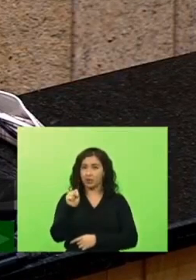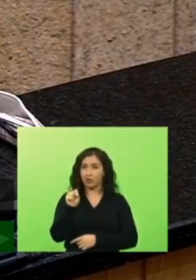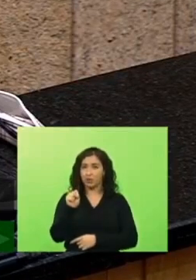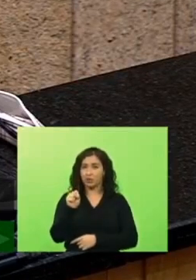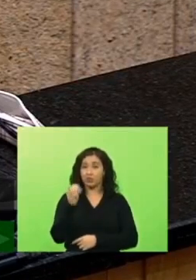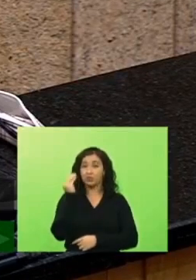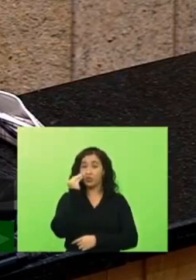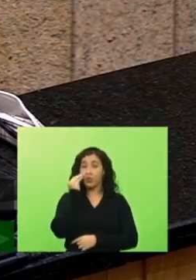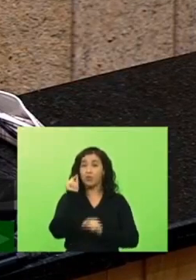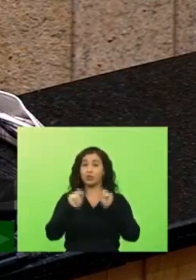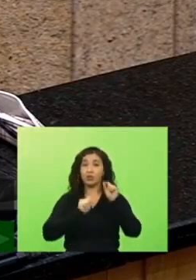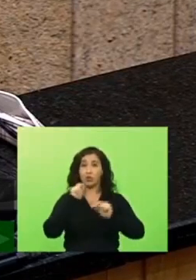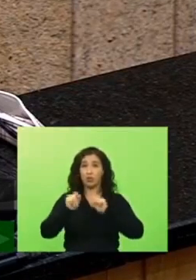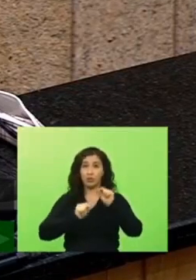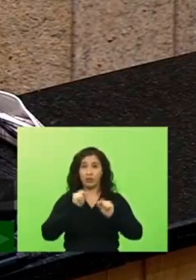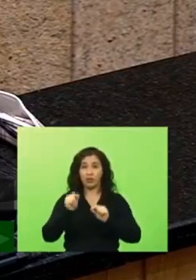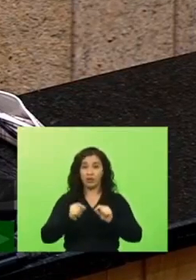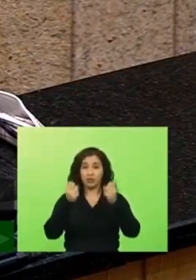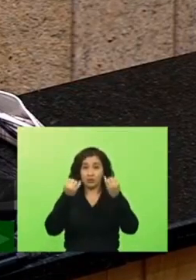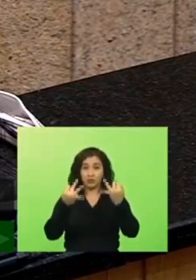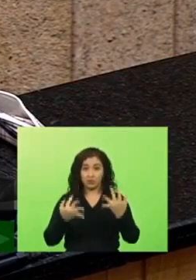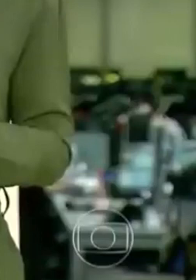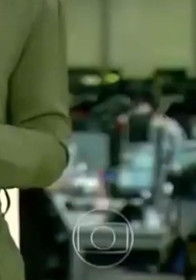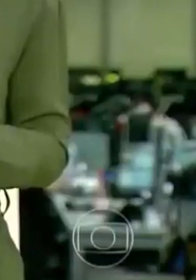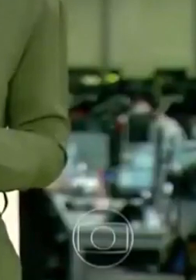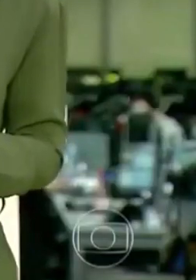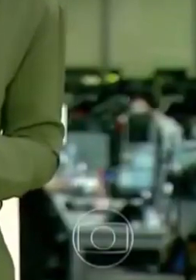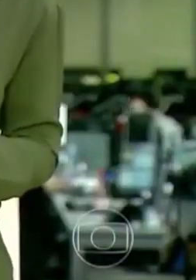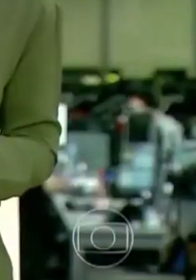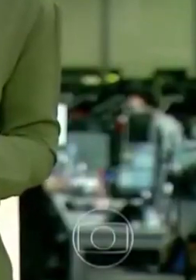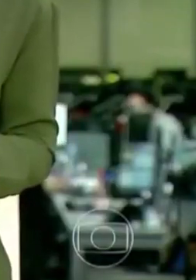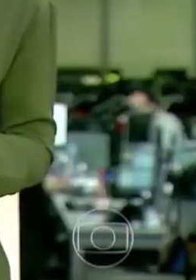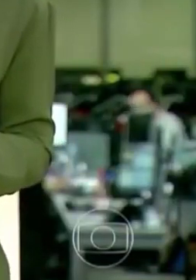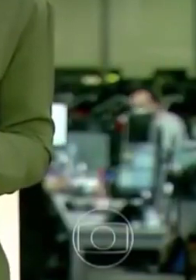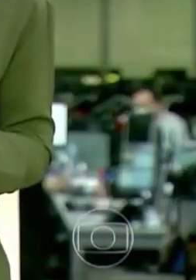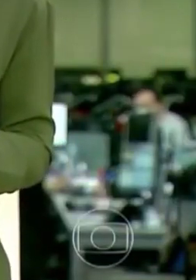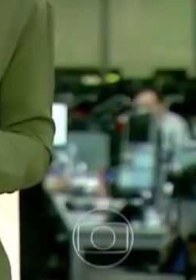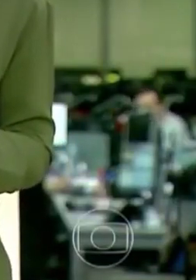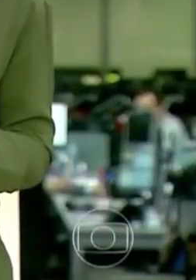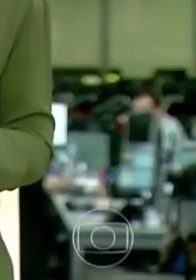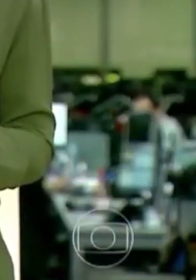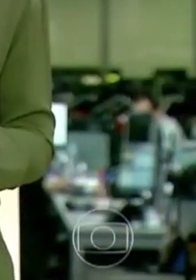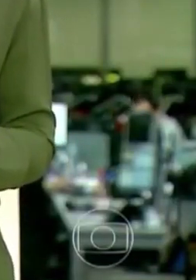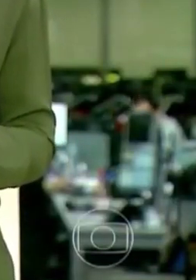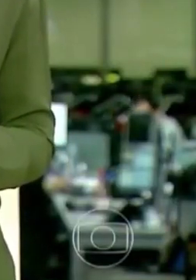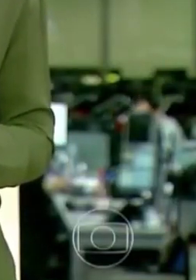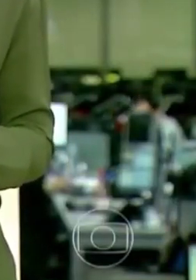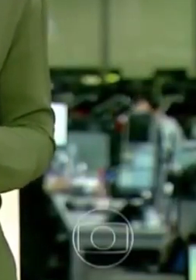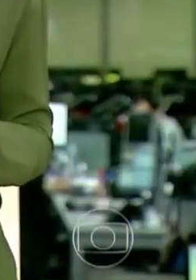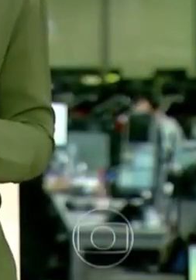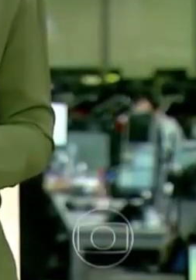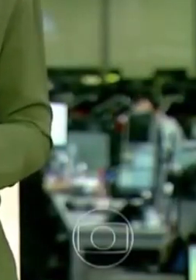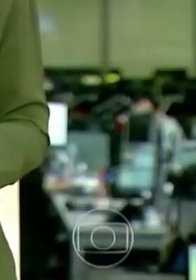mostra uma declaração de uma jornalista da TV Globo. E no mesmo dia em que o Brasil deve atingir a triste marca dos